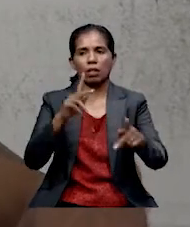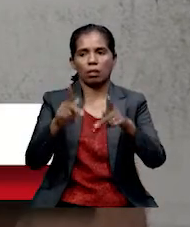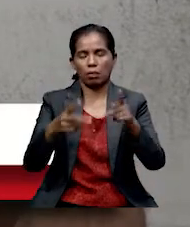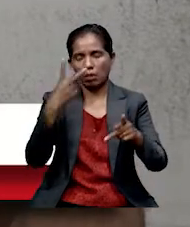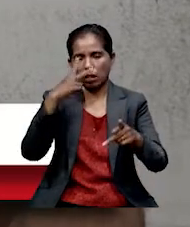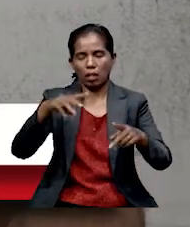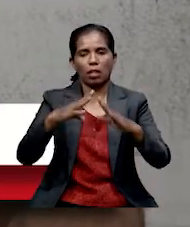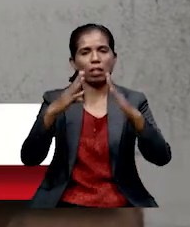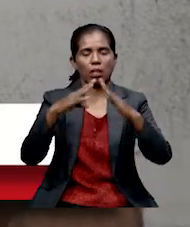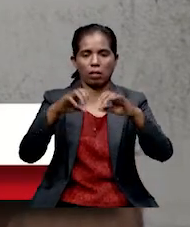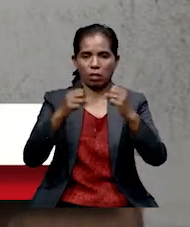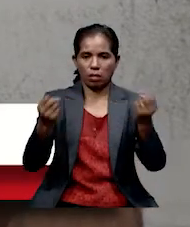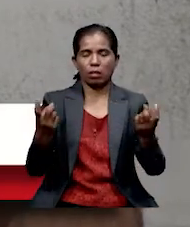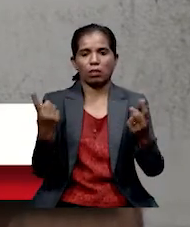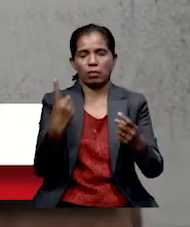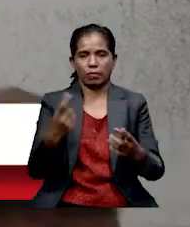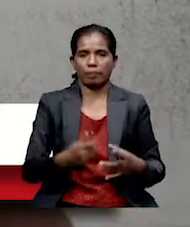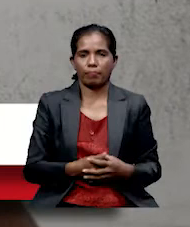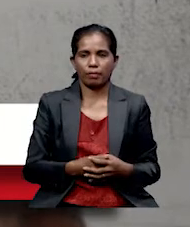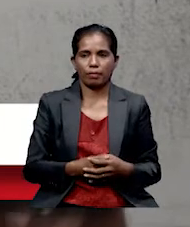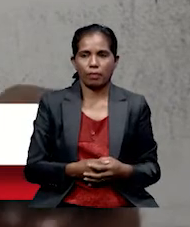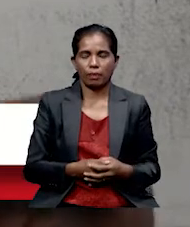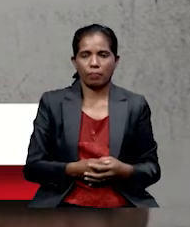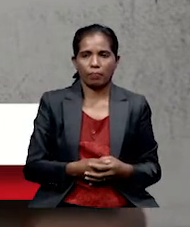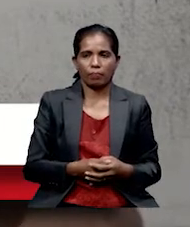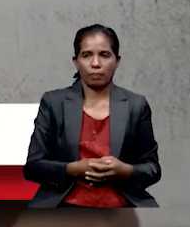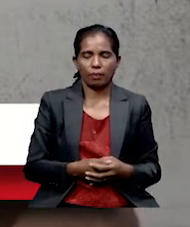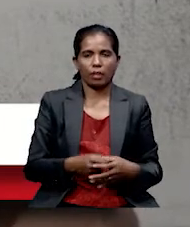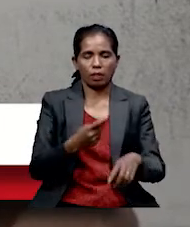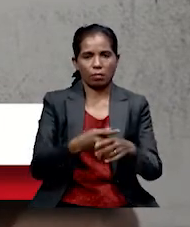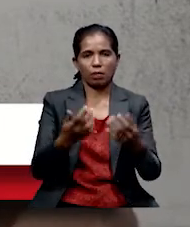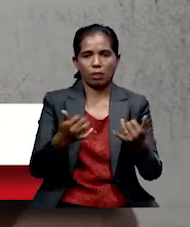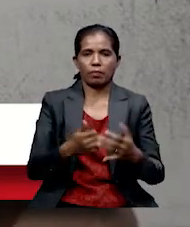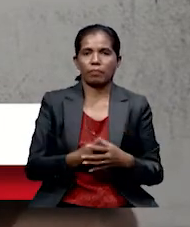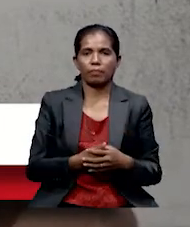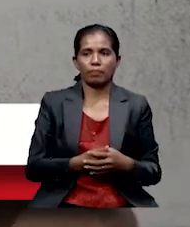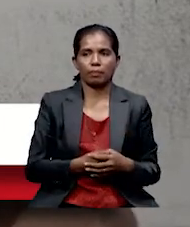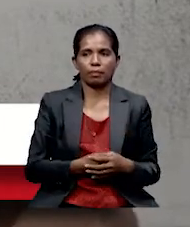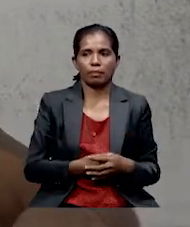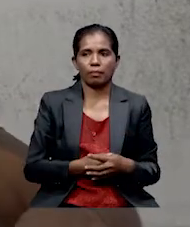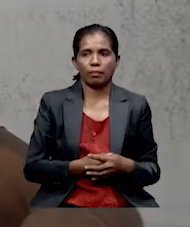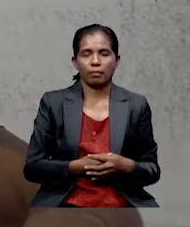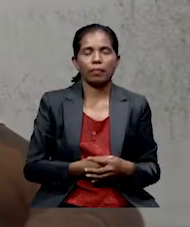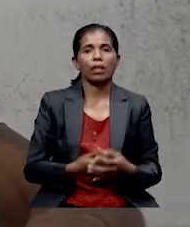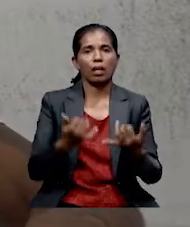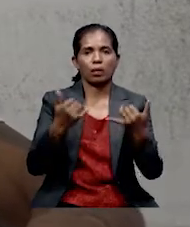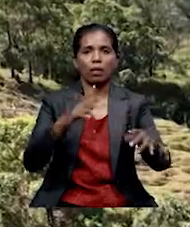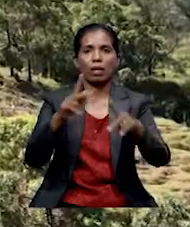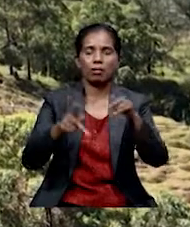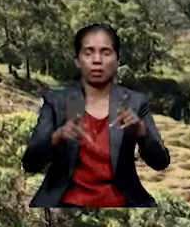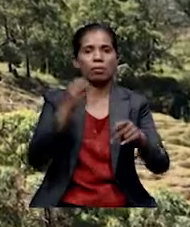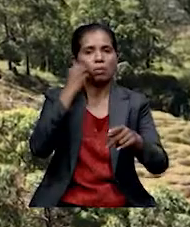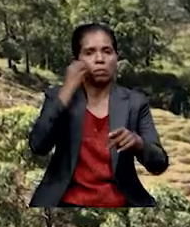fase de aula para aprendizagem. Não é bem? Situação maravilhosa, né? Agora, como era se reunir naquela doc,